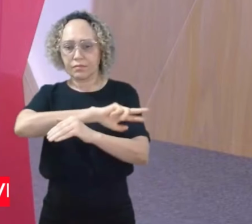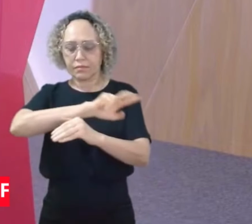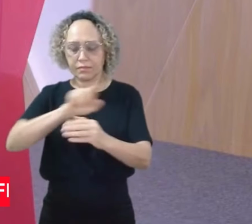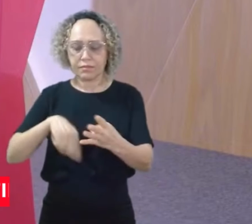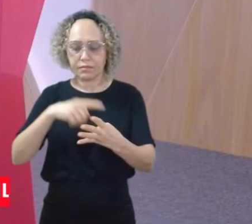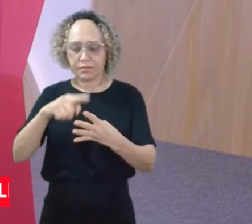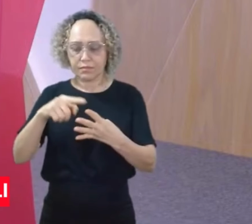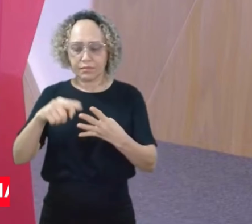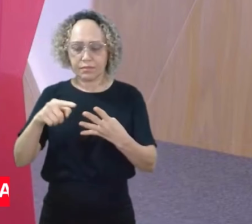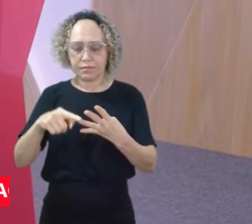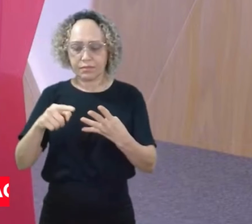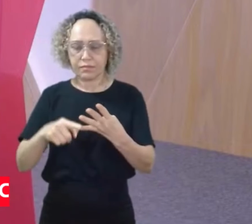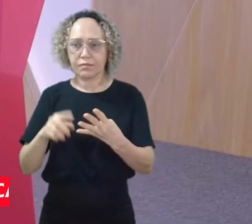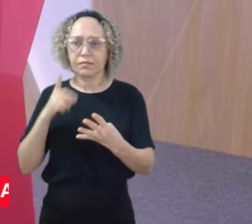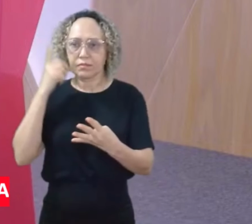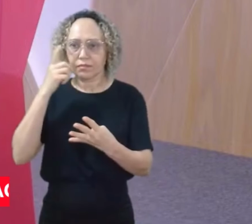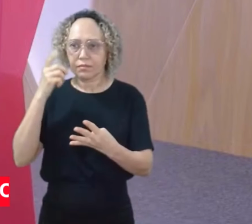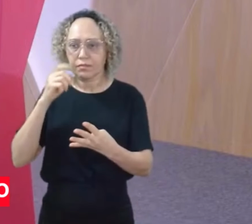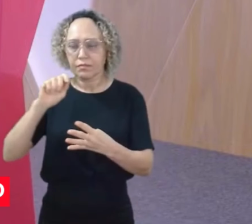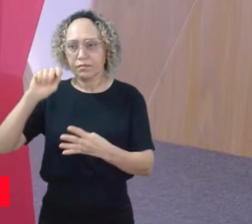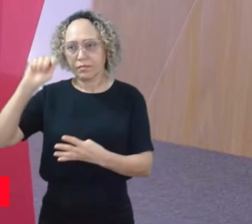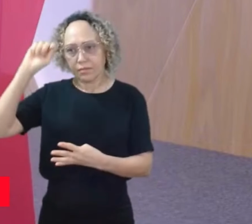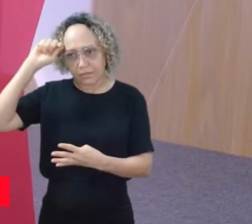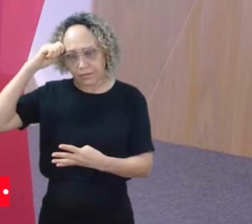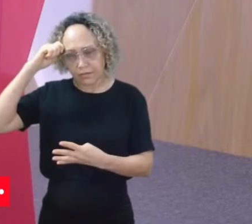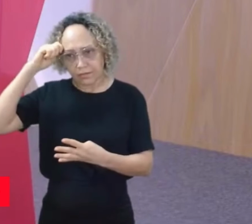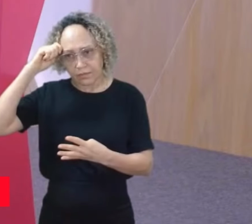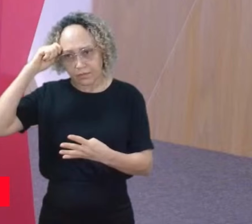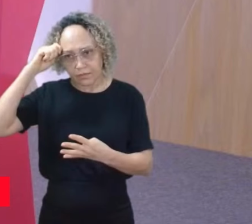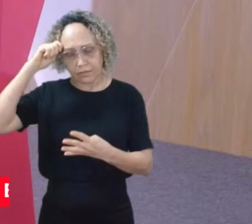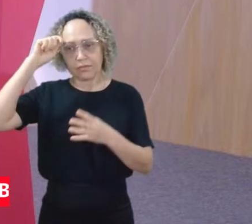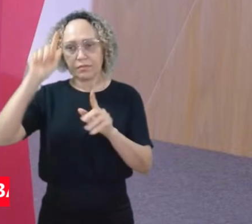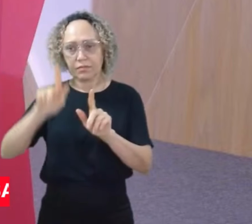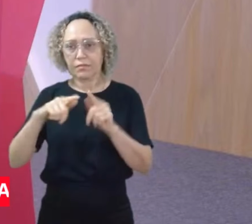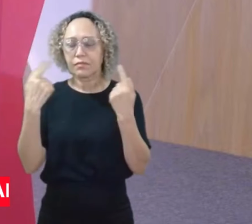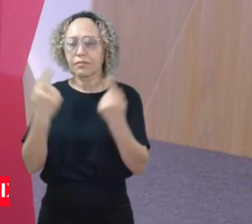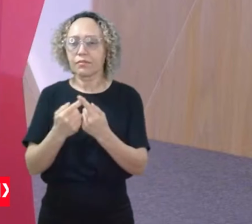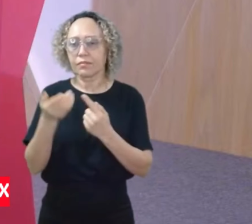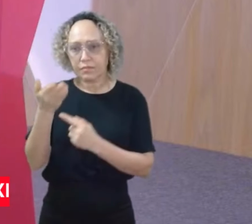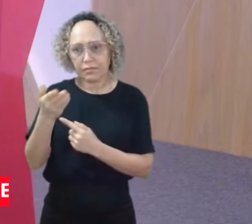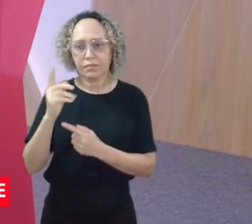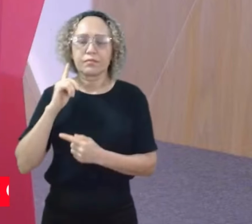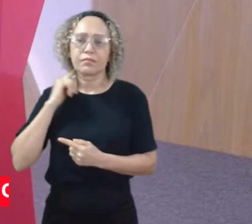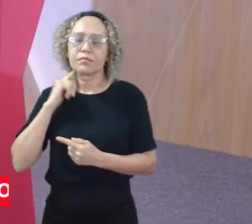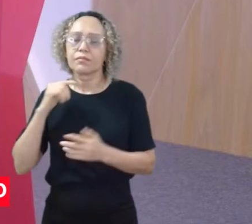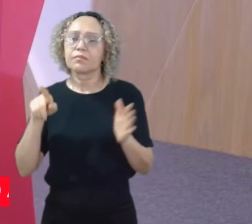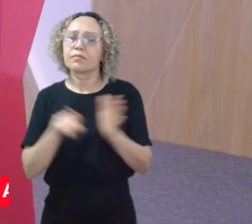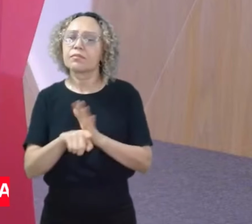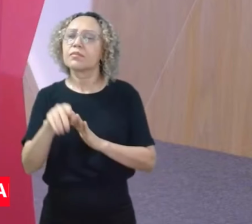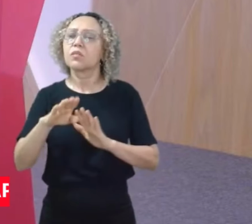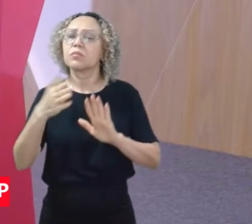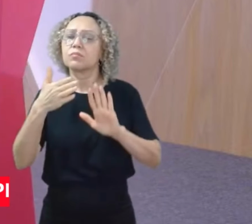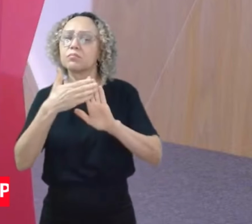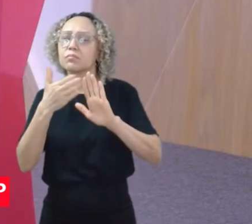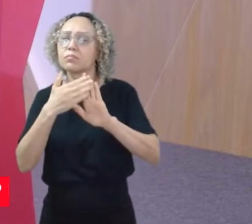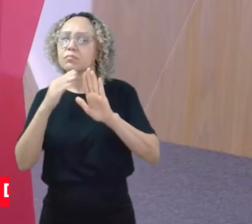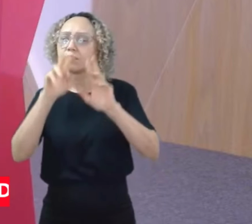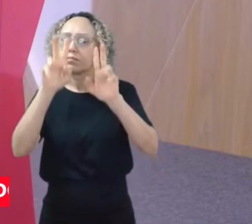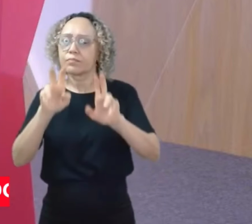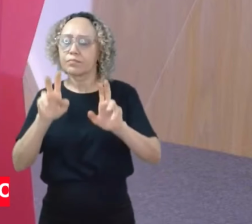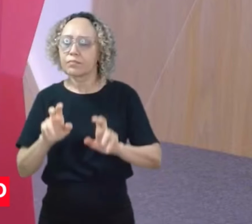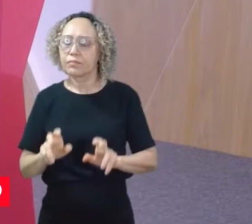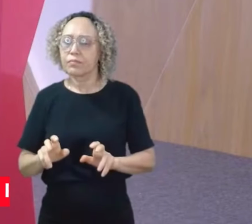4 deputadas negras da Assembleia, né? Diante disso também, quais serão as principais pautas da Assembleia Legislativa de Minas